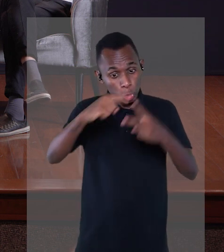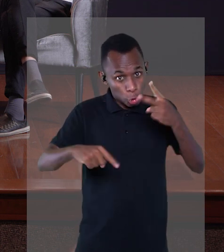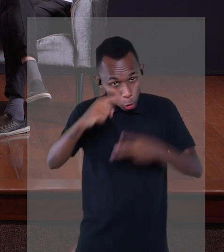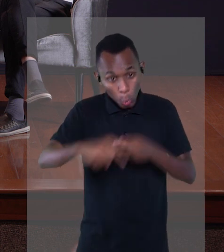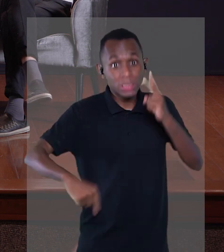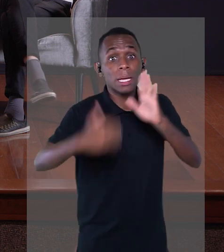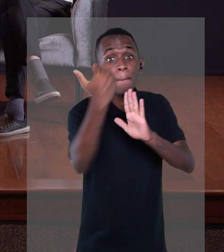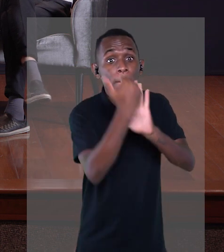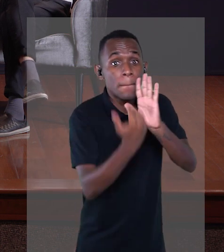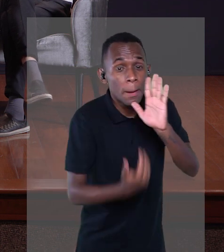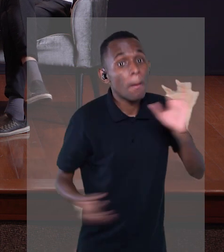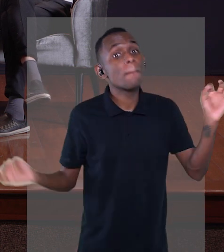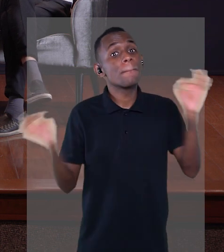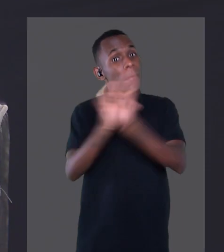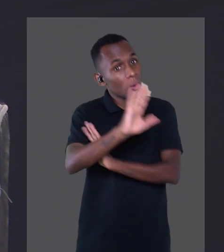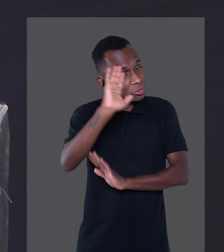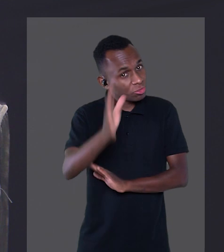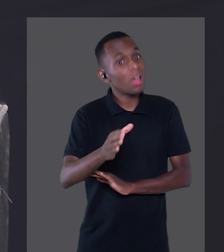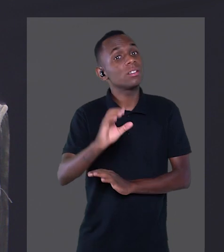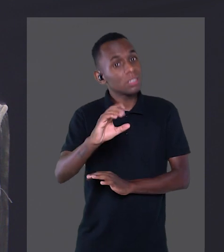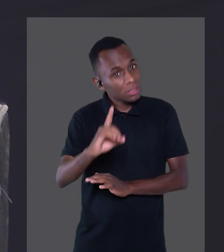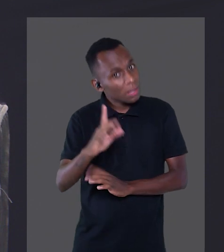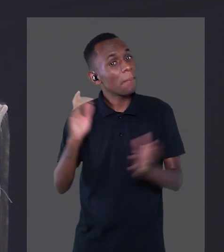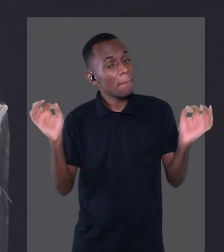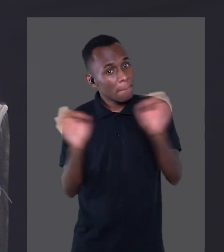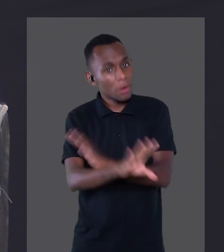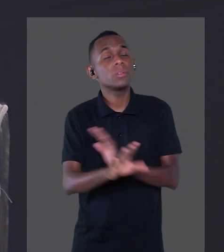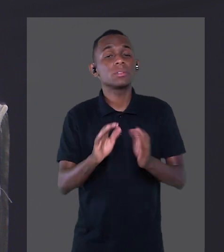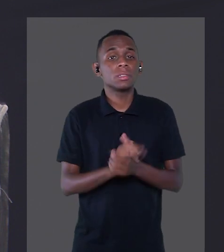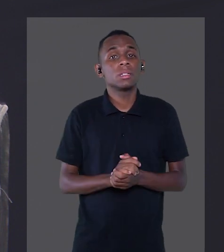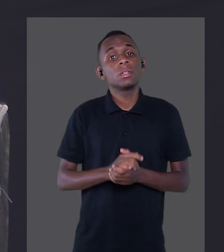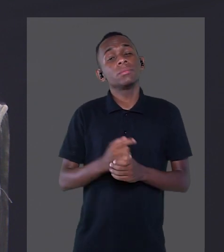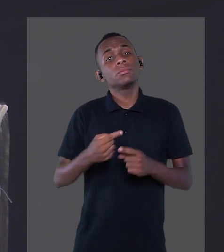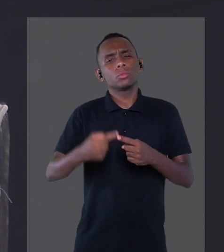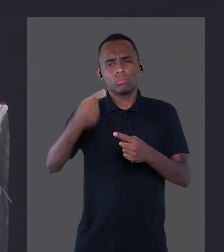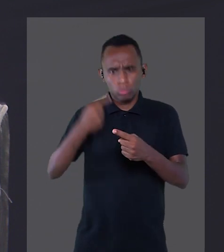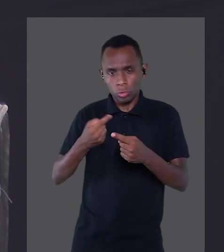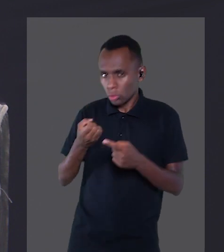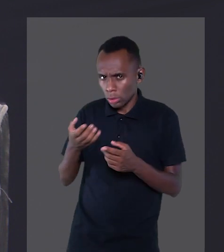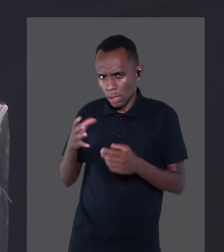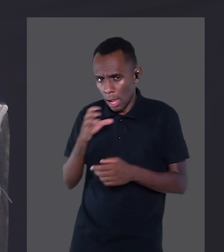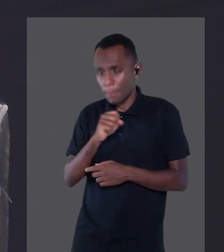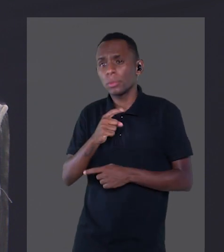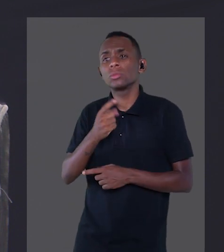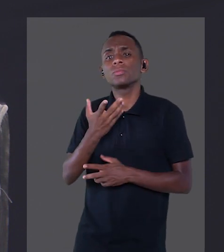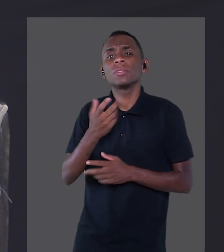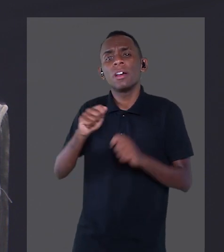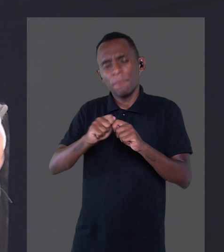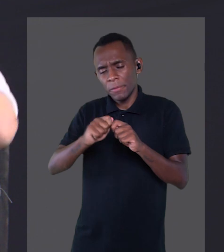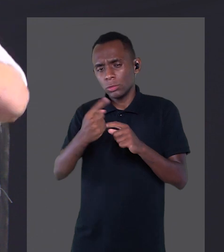Pelo menos, né? E fora as novas que vão vir. Na verdade, a gente fez uma recentemente, né? Que é uma